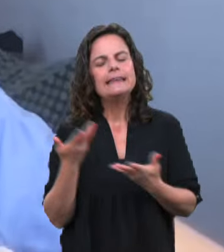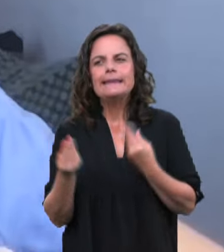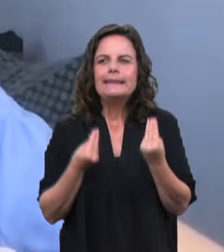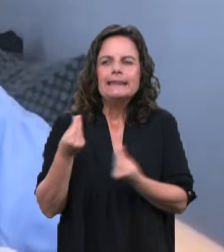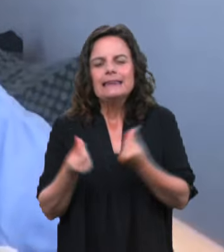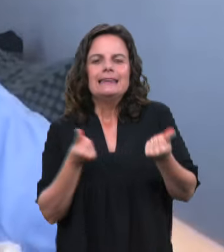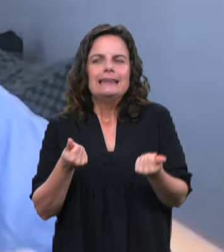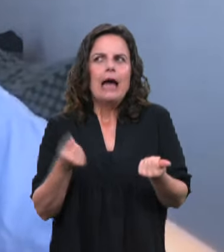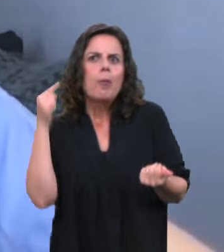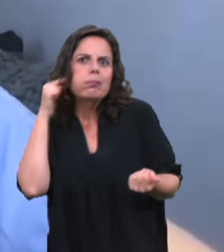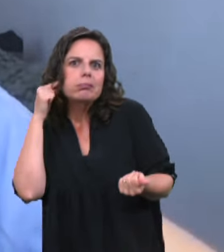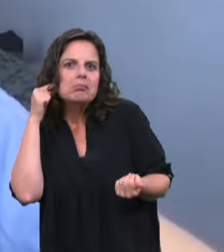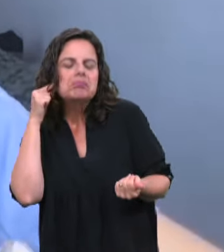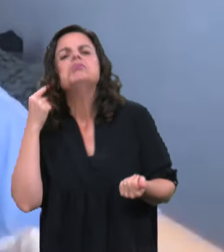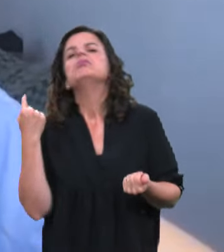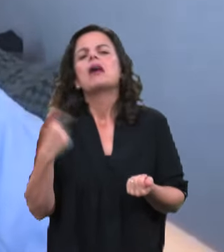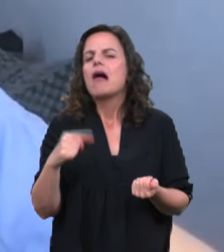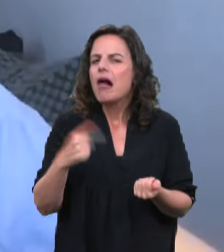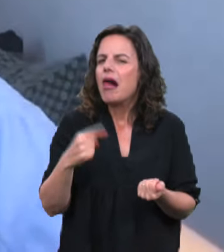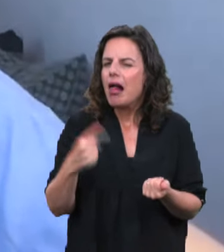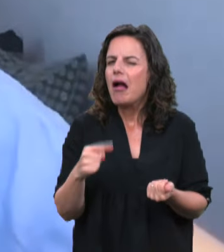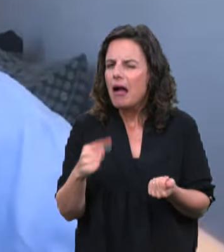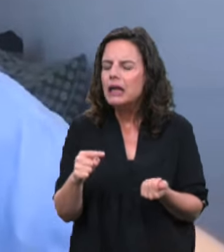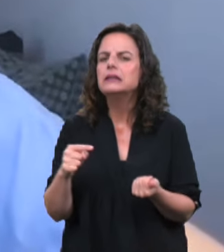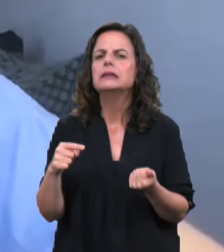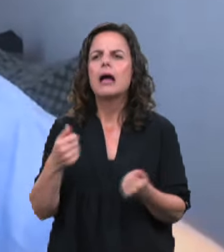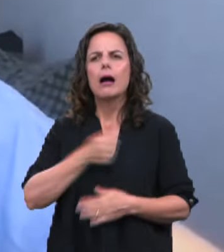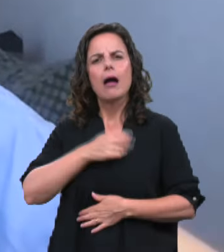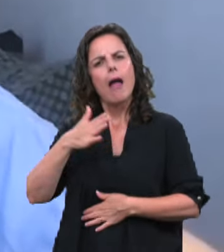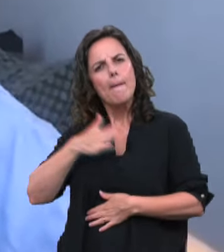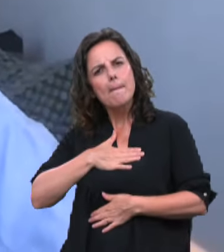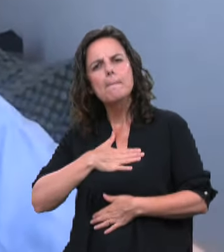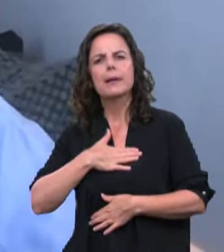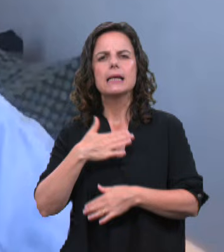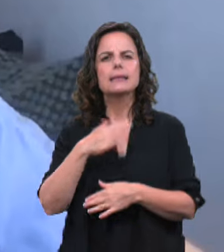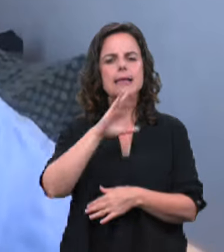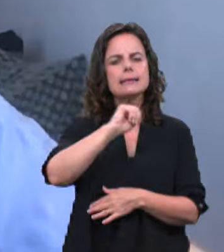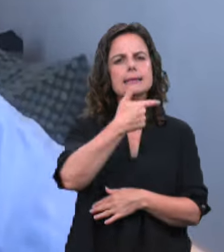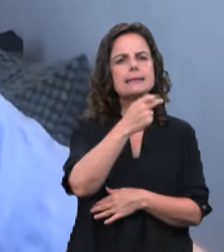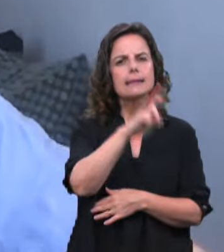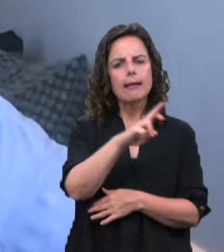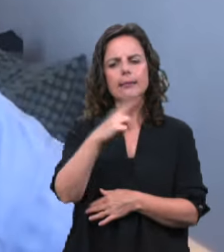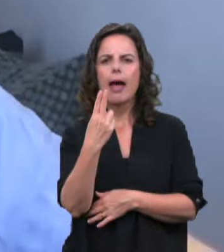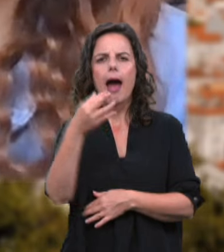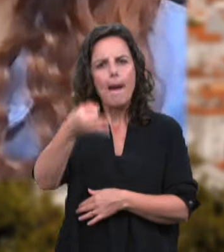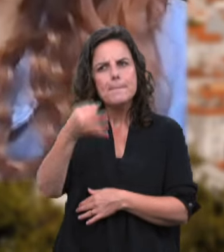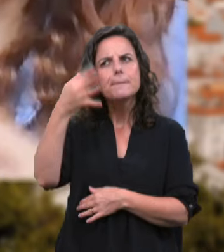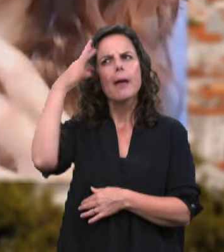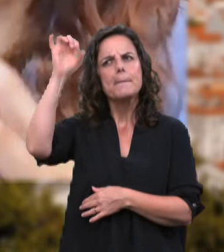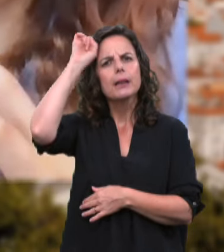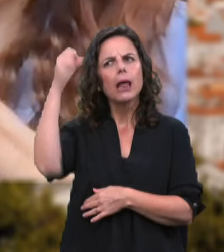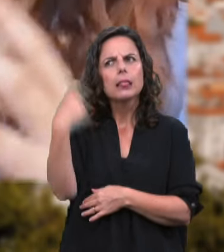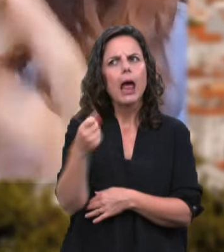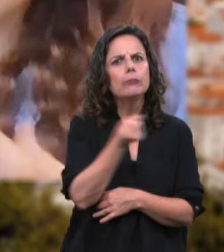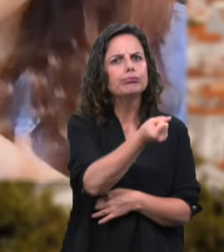Mas tive conhecimento de que havia muitas startups em Berlim e que